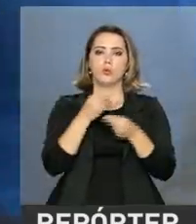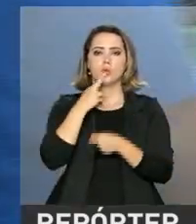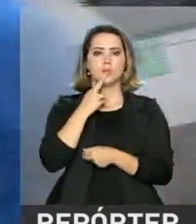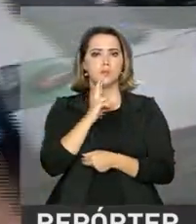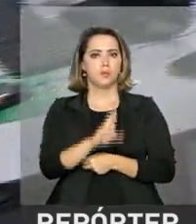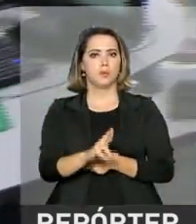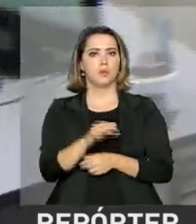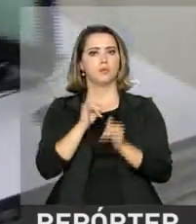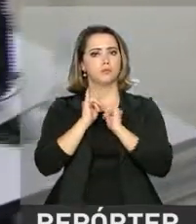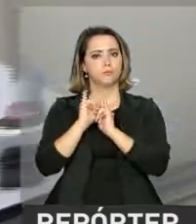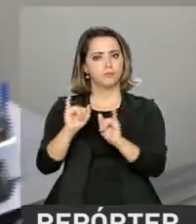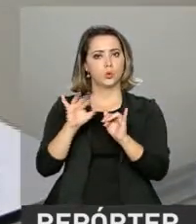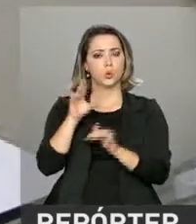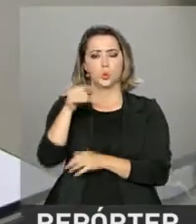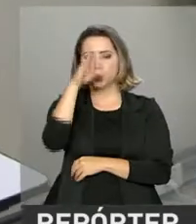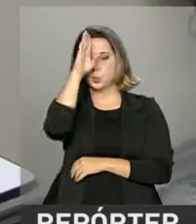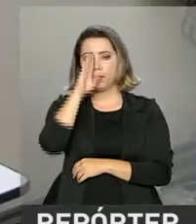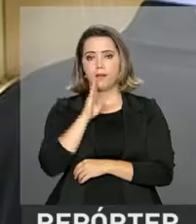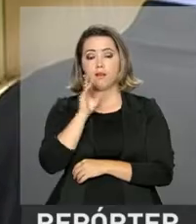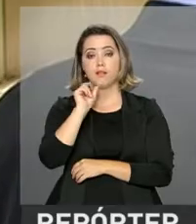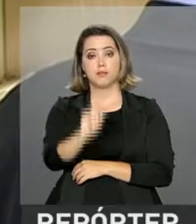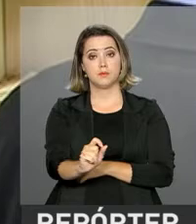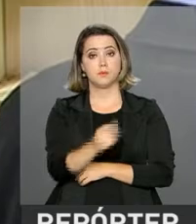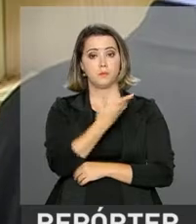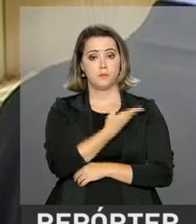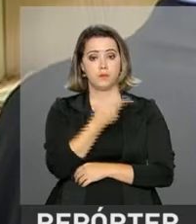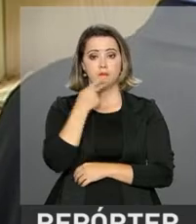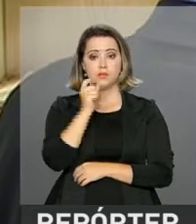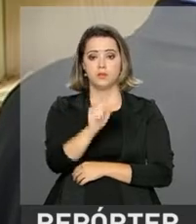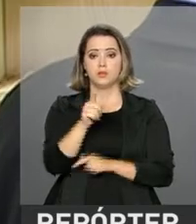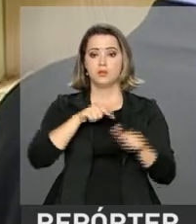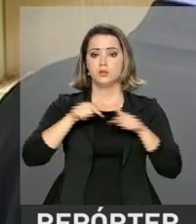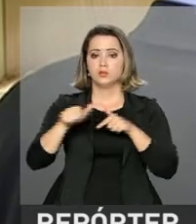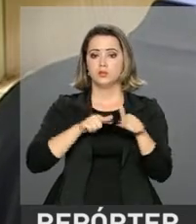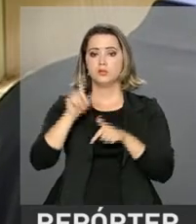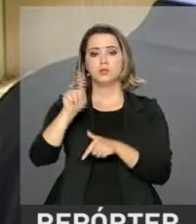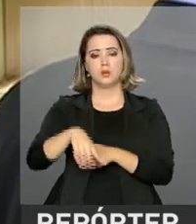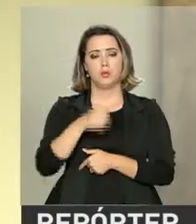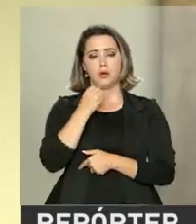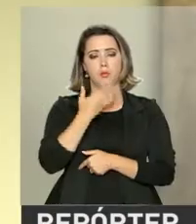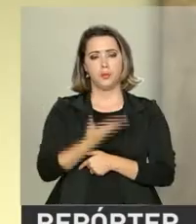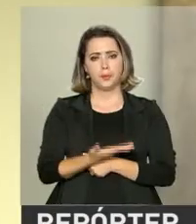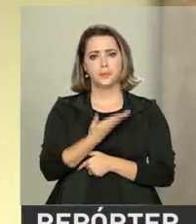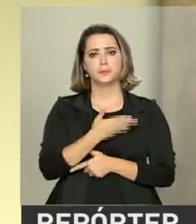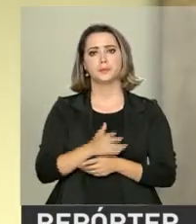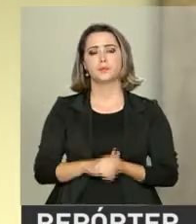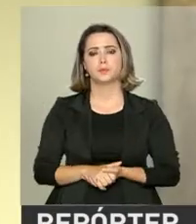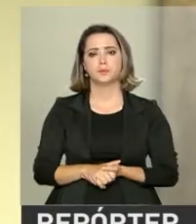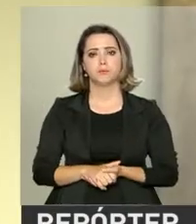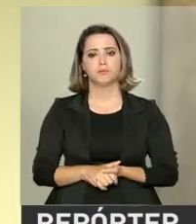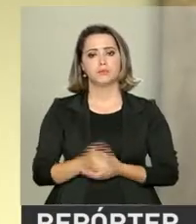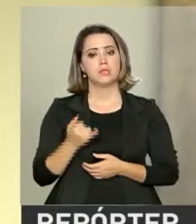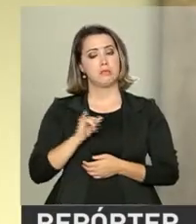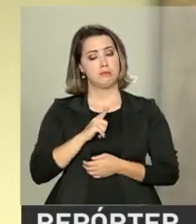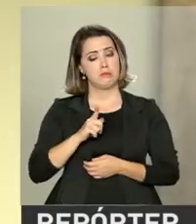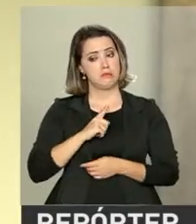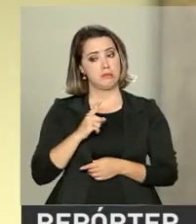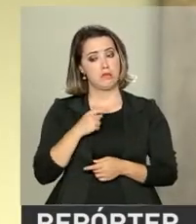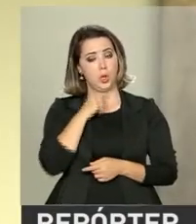com a declaração. Tudo de graça. Segundo o contador, um trabalho muito bem-vindo. Apertou, pede ajuda,